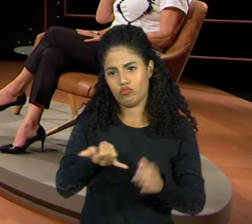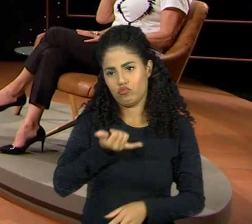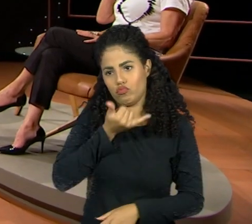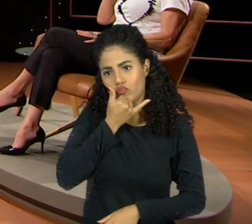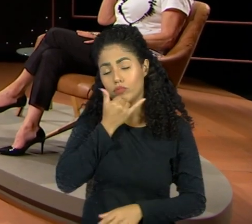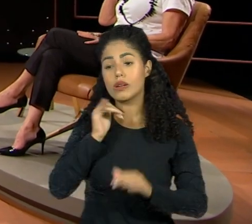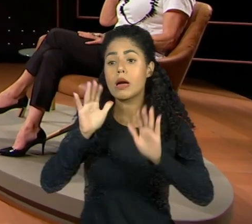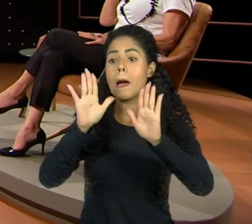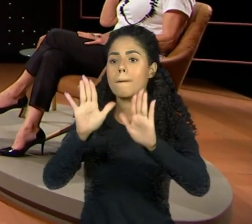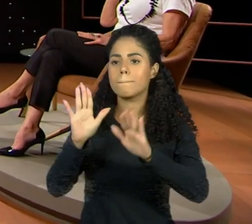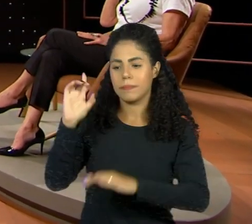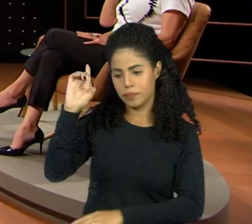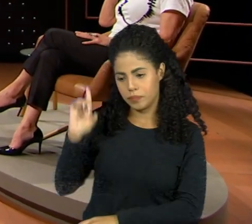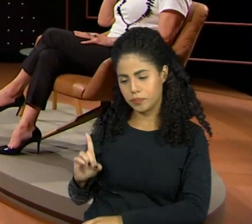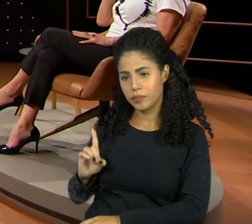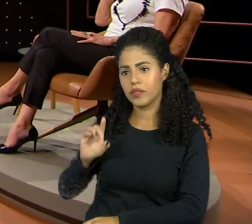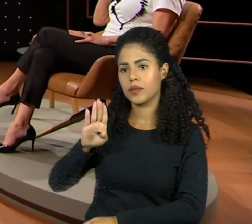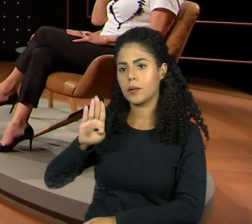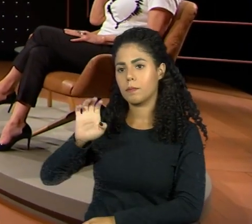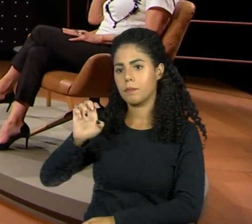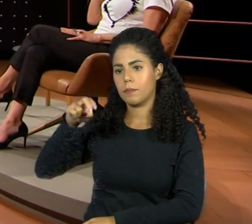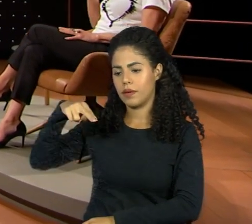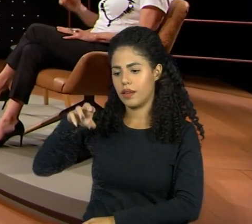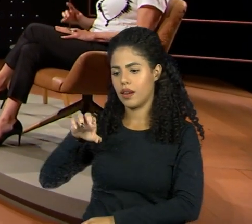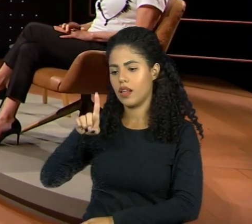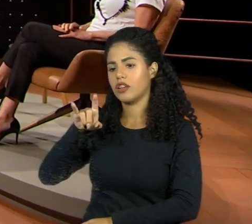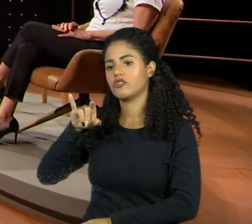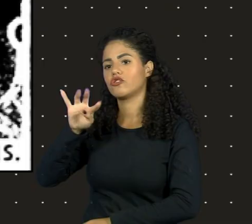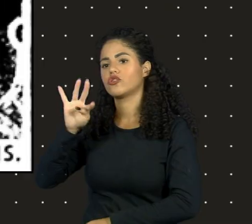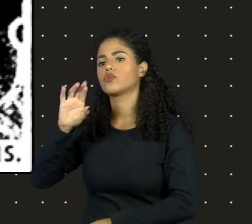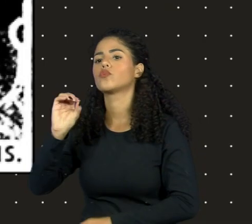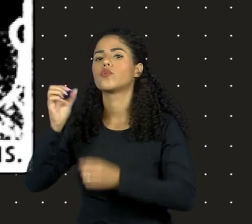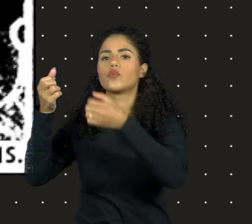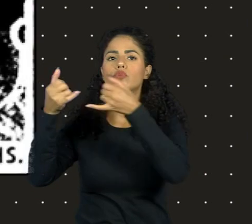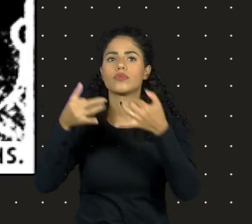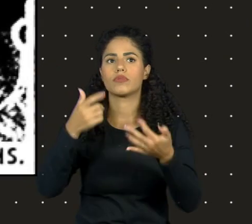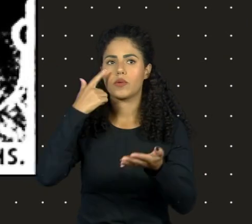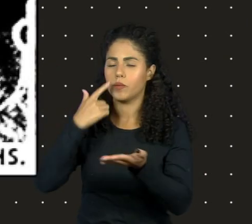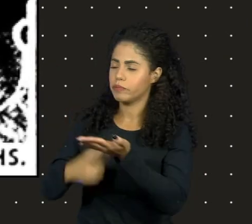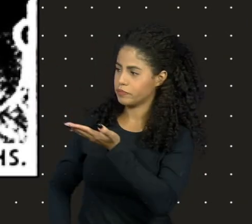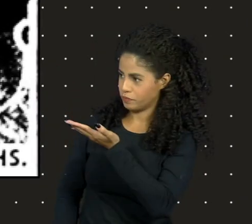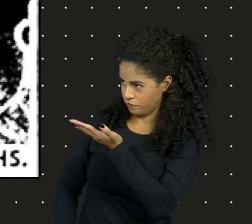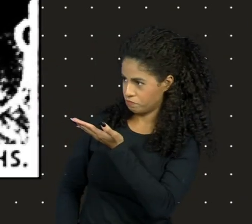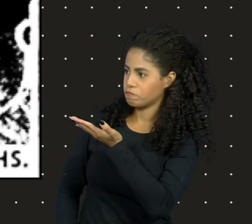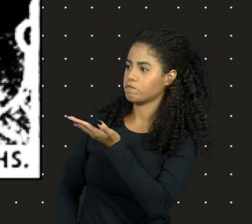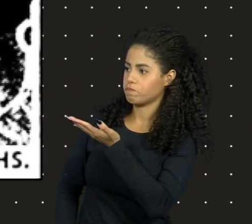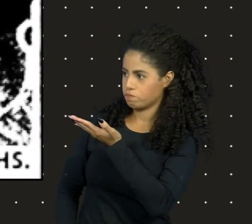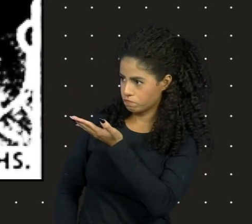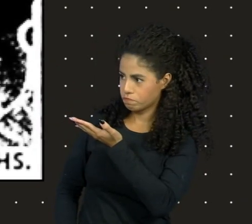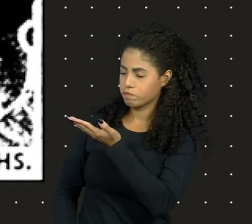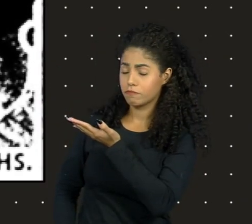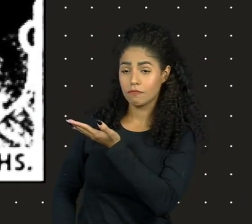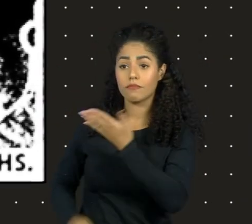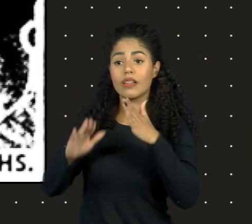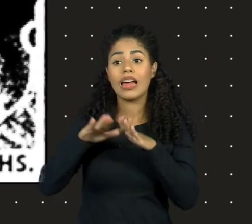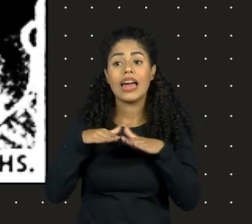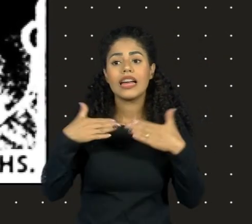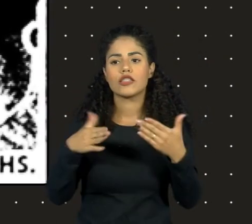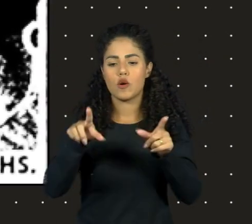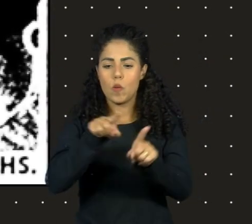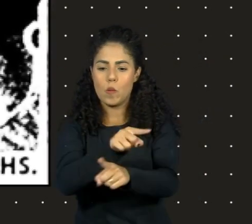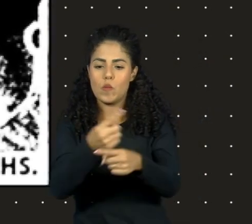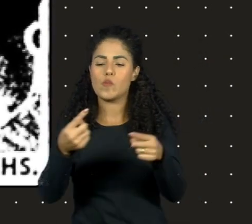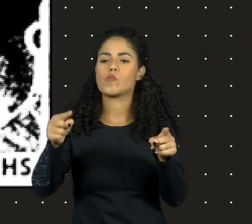foi direção do Benedito Corsi, As Alegres Comadres de Windsor. Então, era a música do Maestro